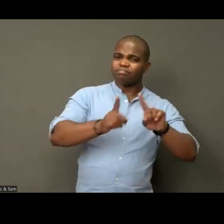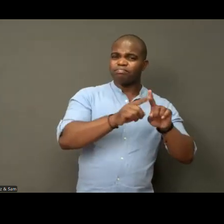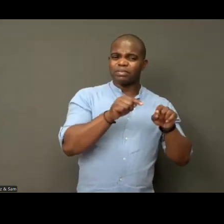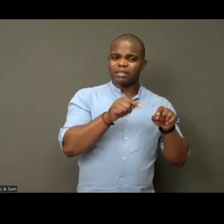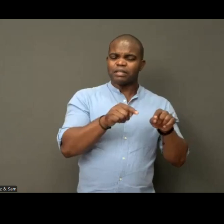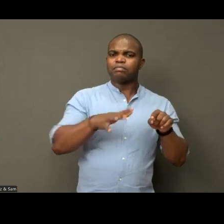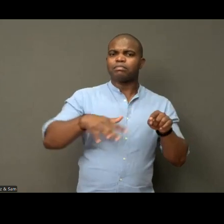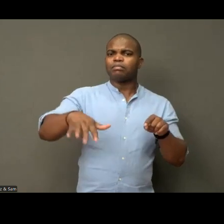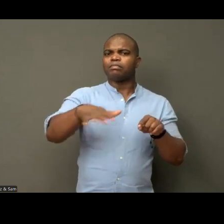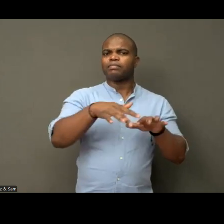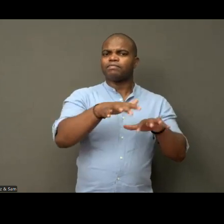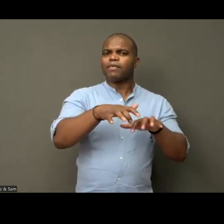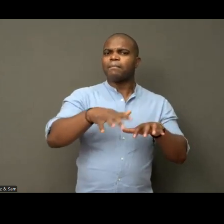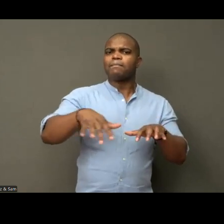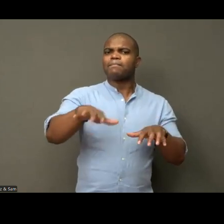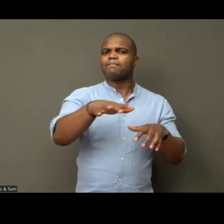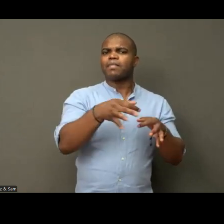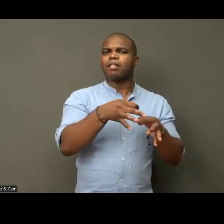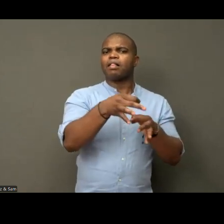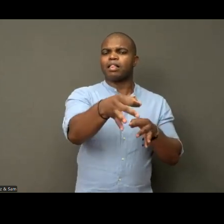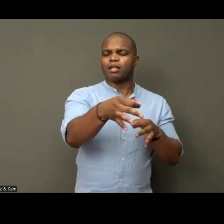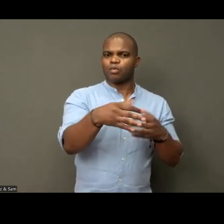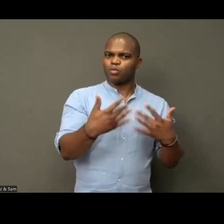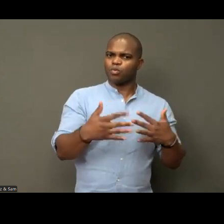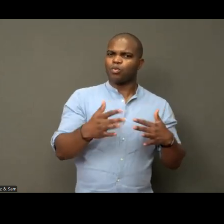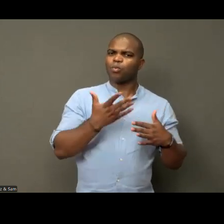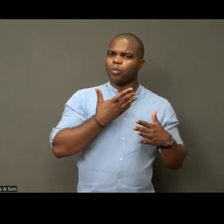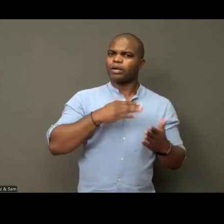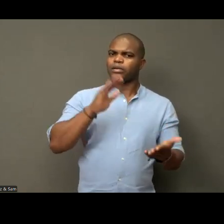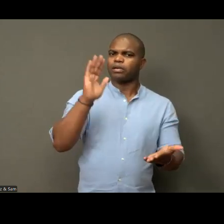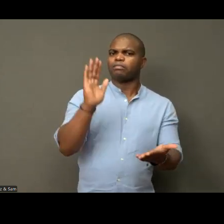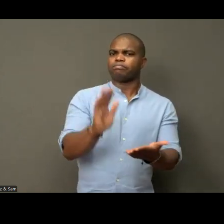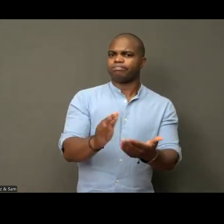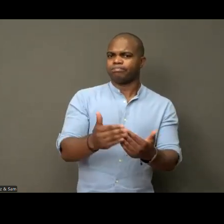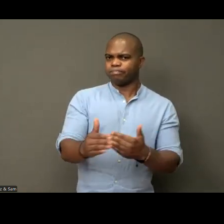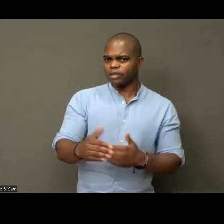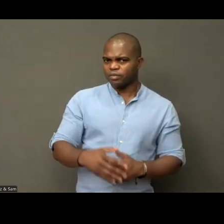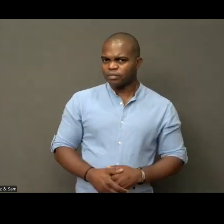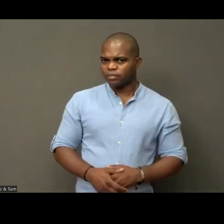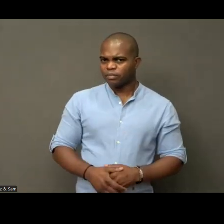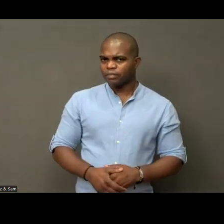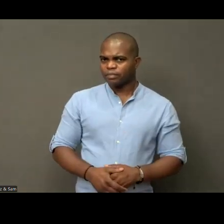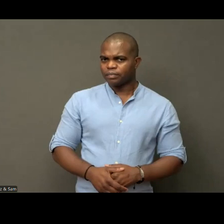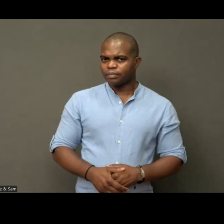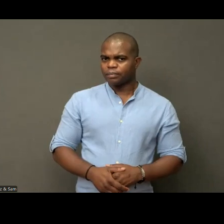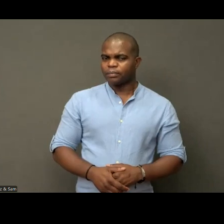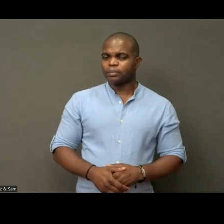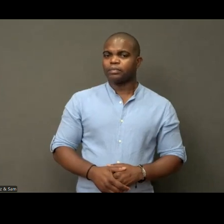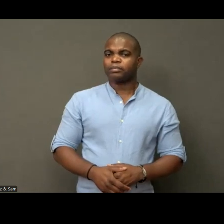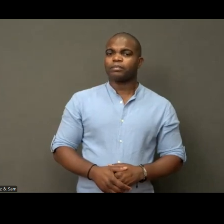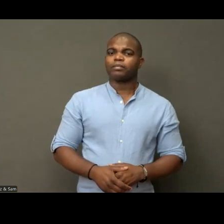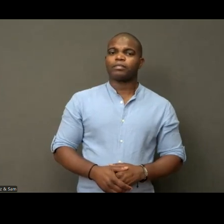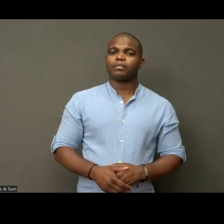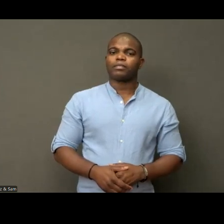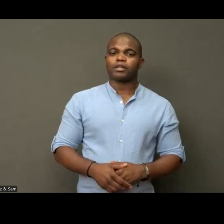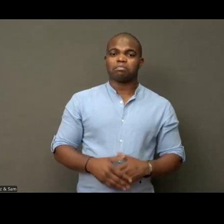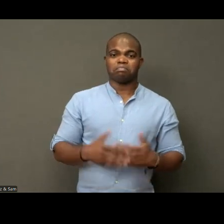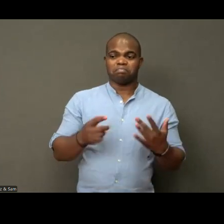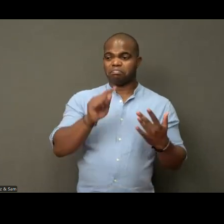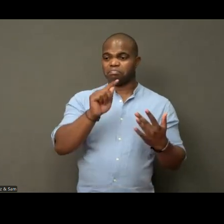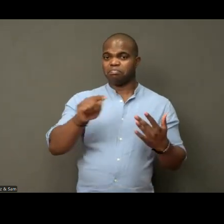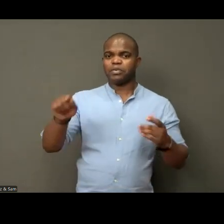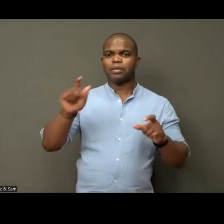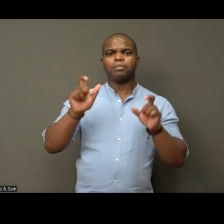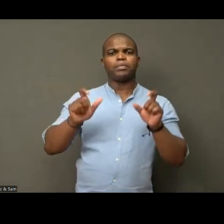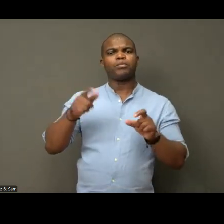tuberculose para as pessoas que vivem sem abrigo. E isso são alguns dos desafios grandes que temos